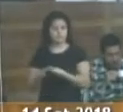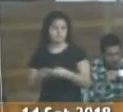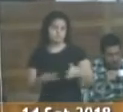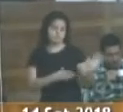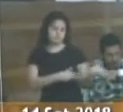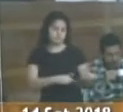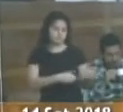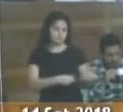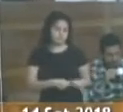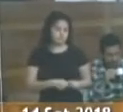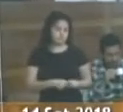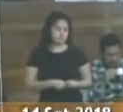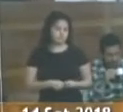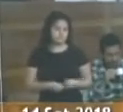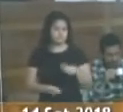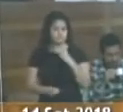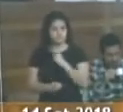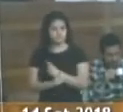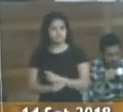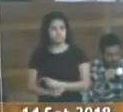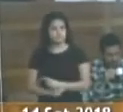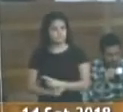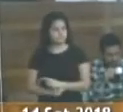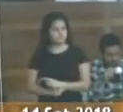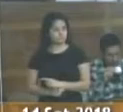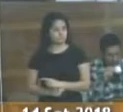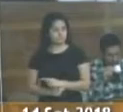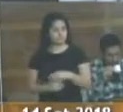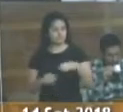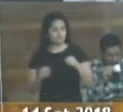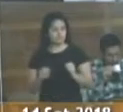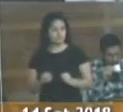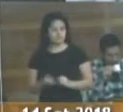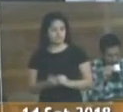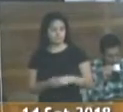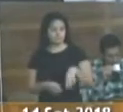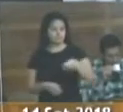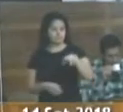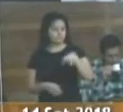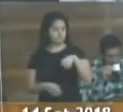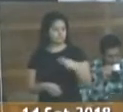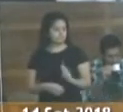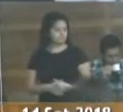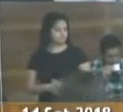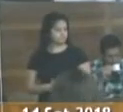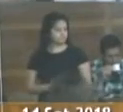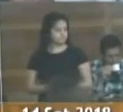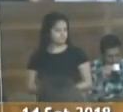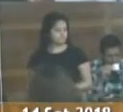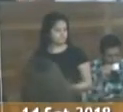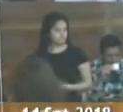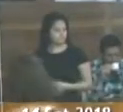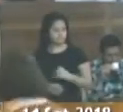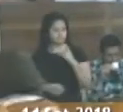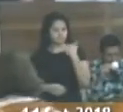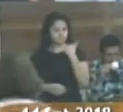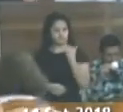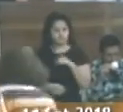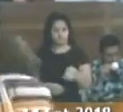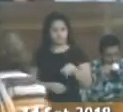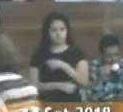jovens que se encontram na tal geração Y ou Z, com